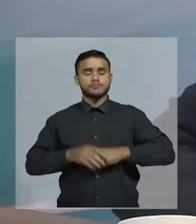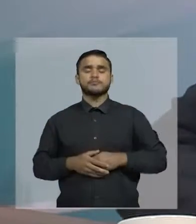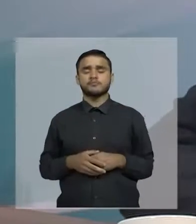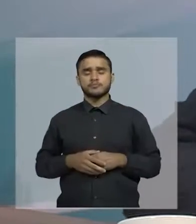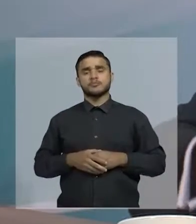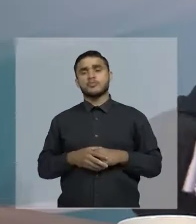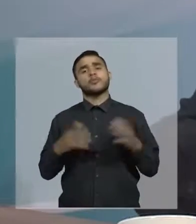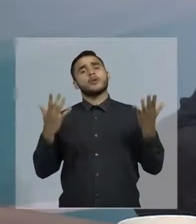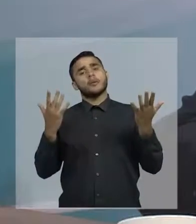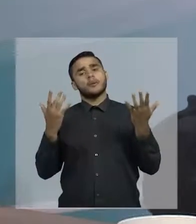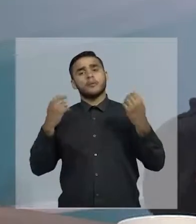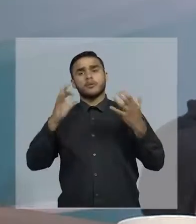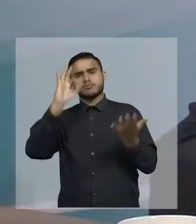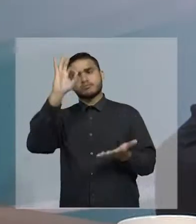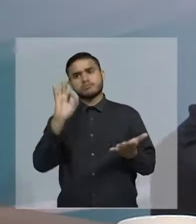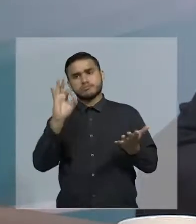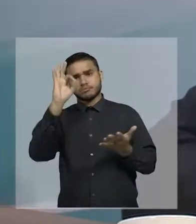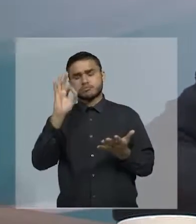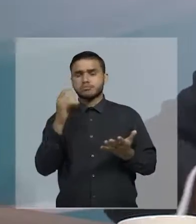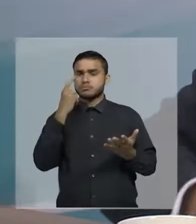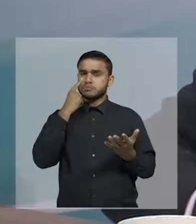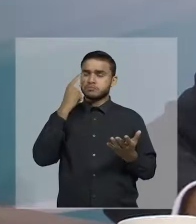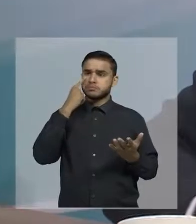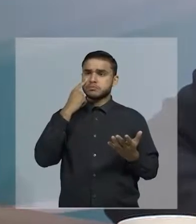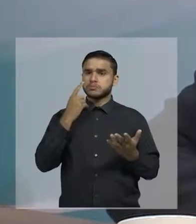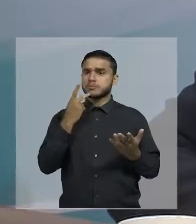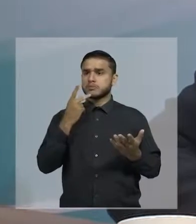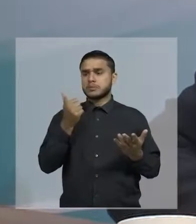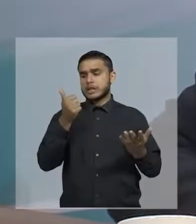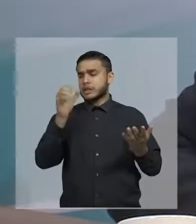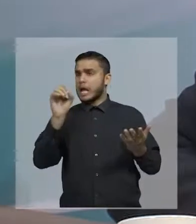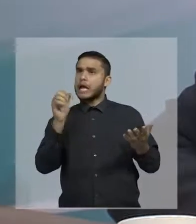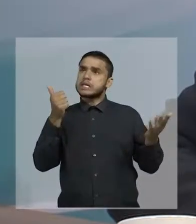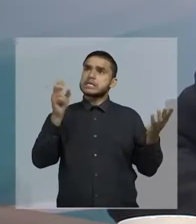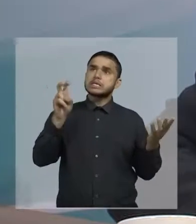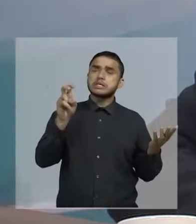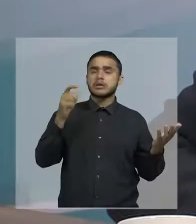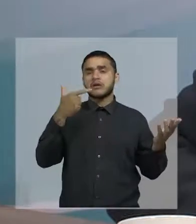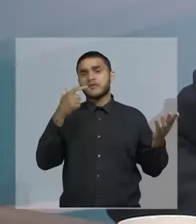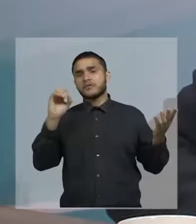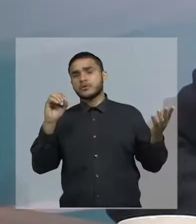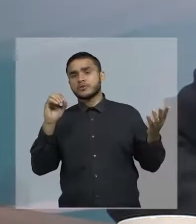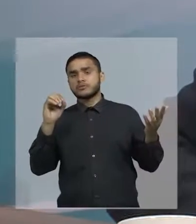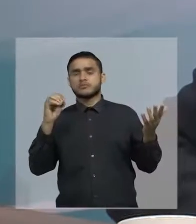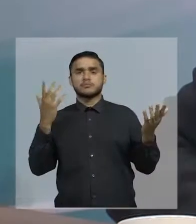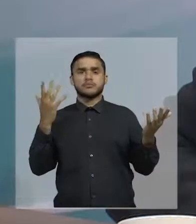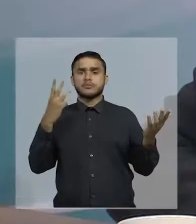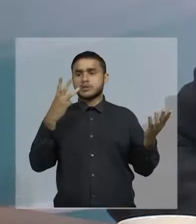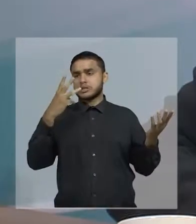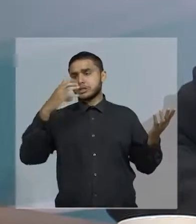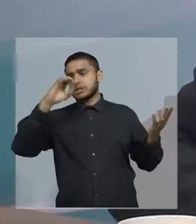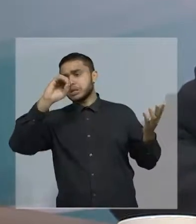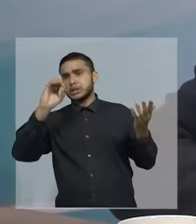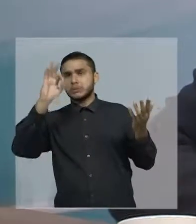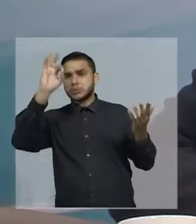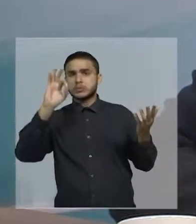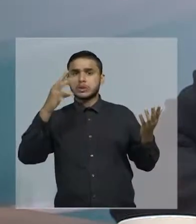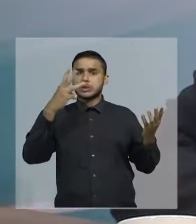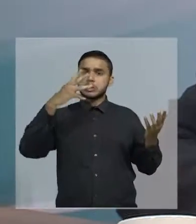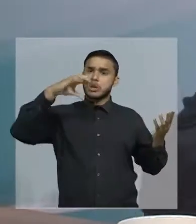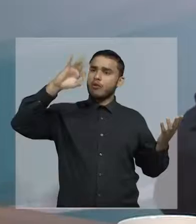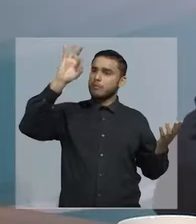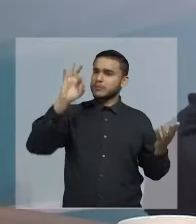teremos que um certo percentual, e aí eu não vou precisar se é 10, 15, 20 ou 30 ou até os